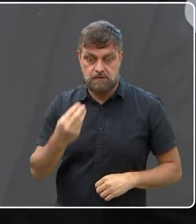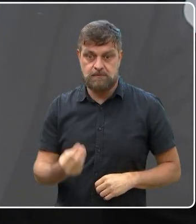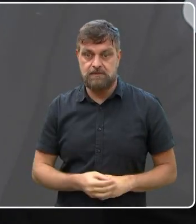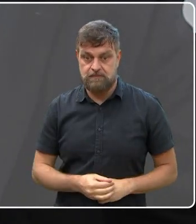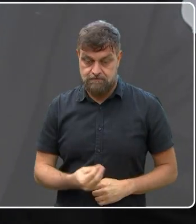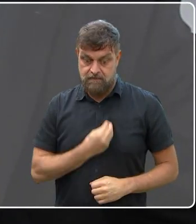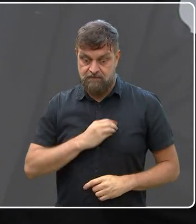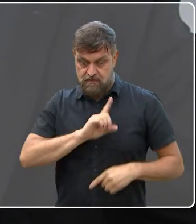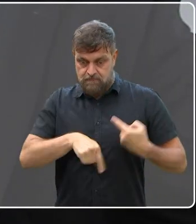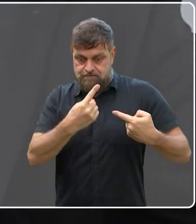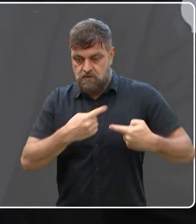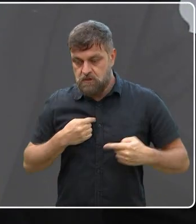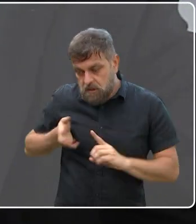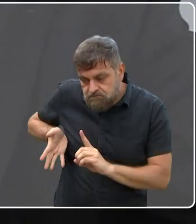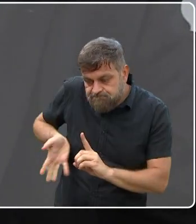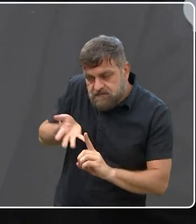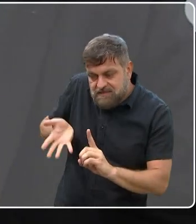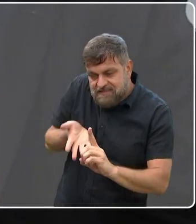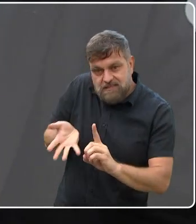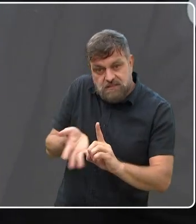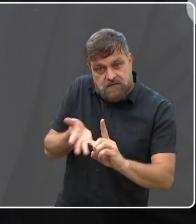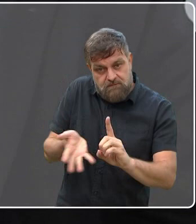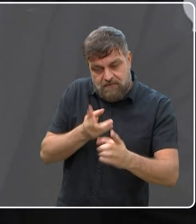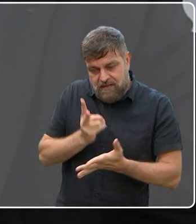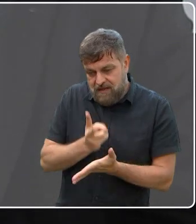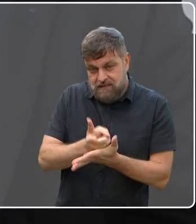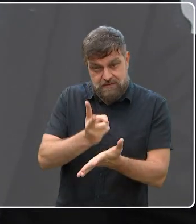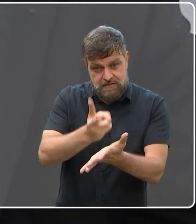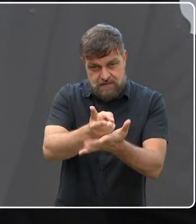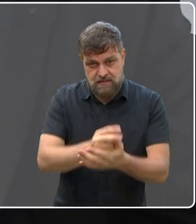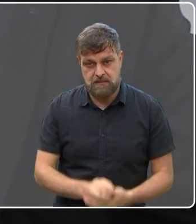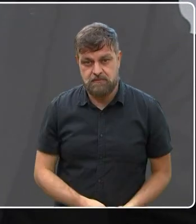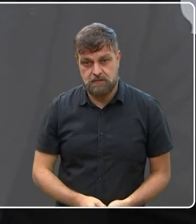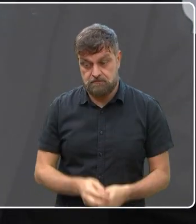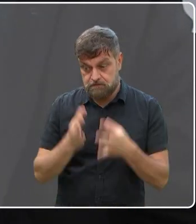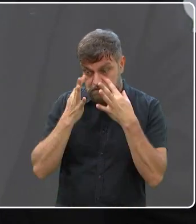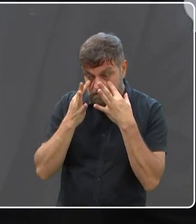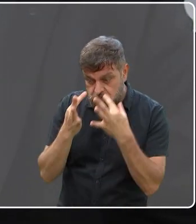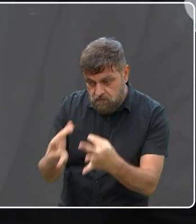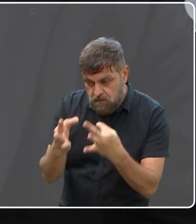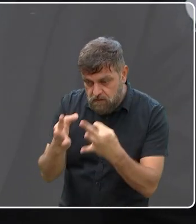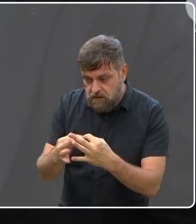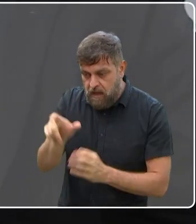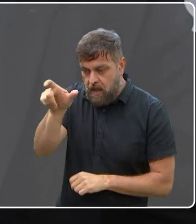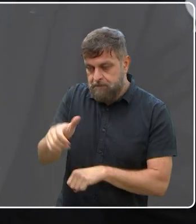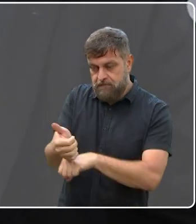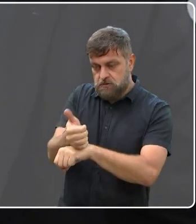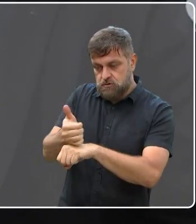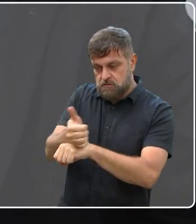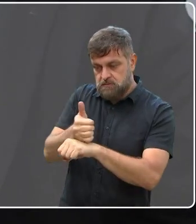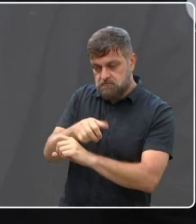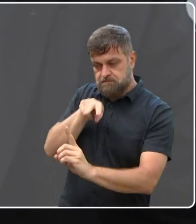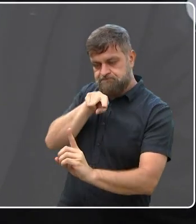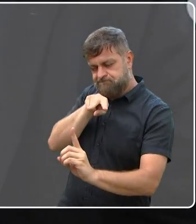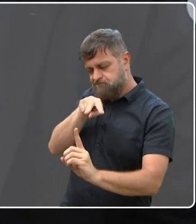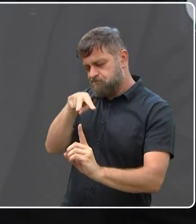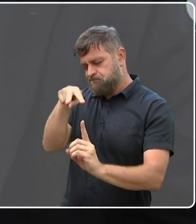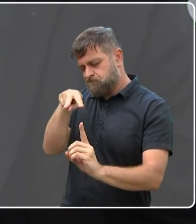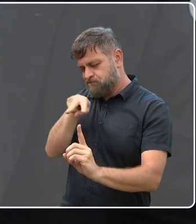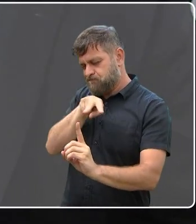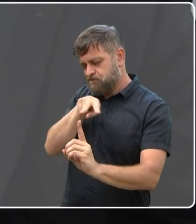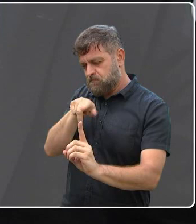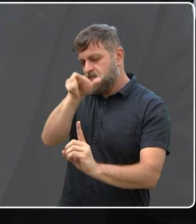gente procura sempre incentivar, né? Sempre olhar os profissionais que